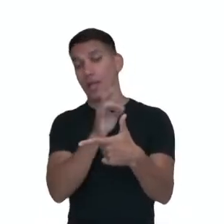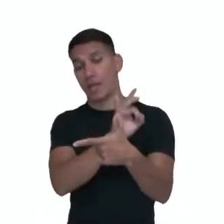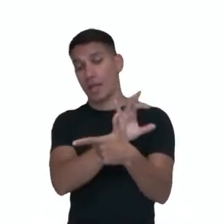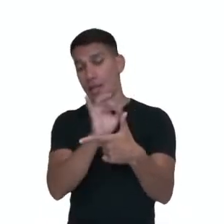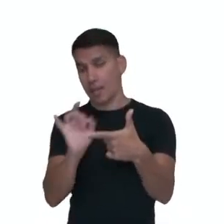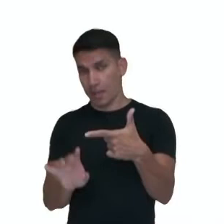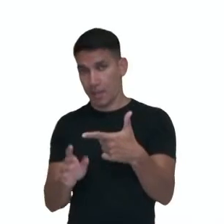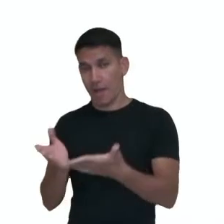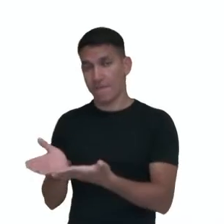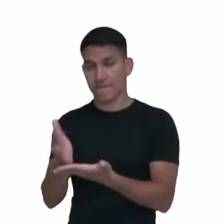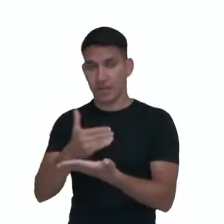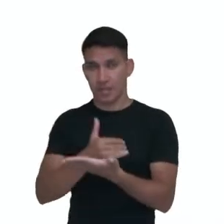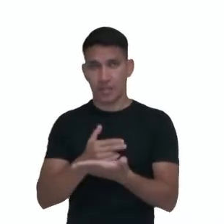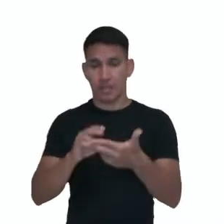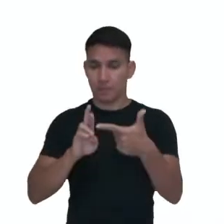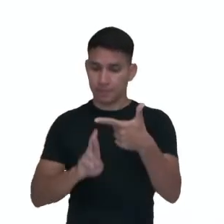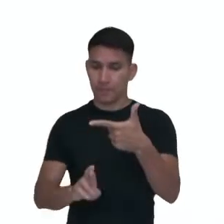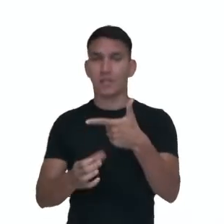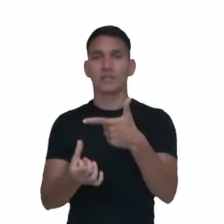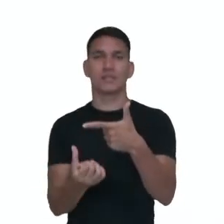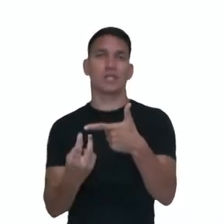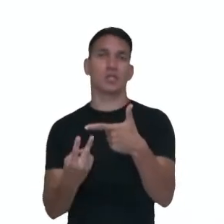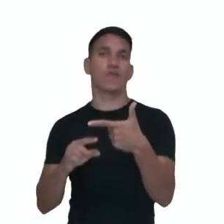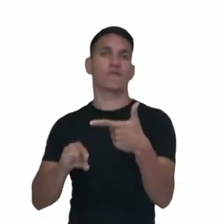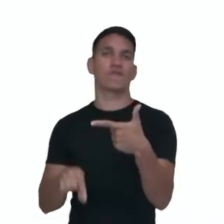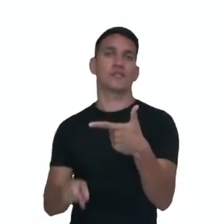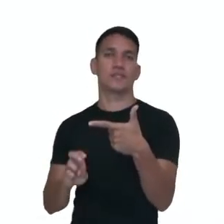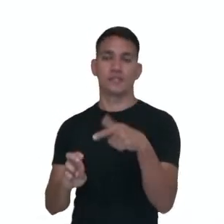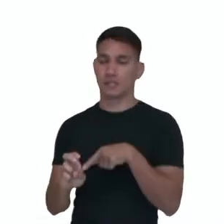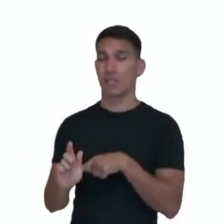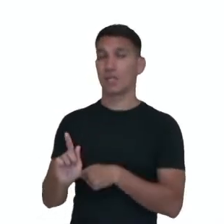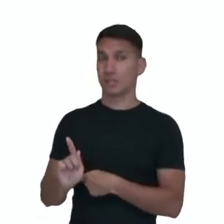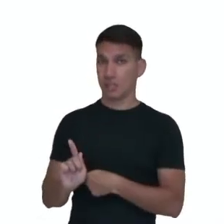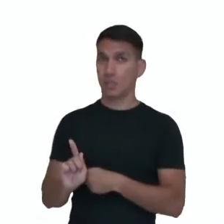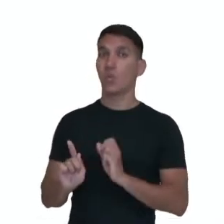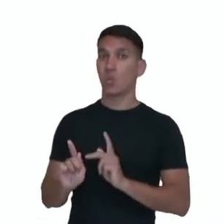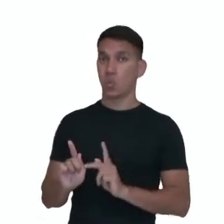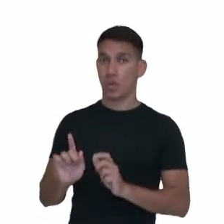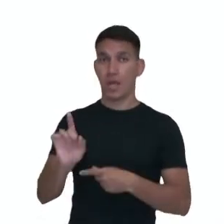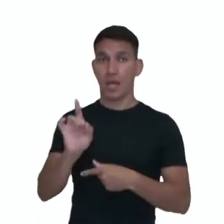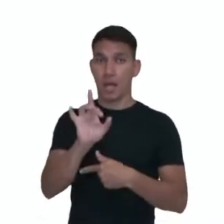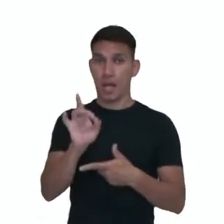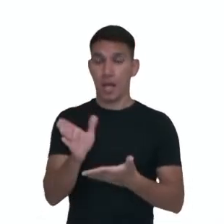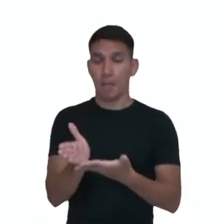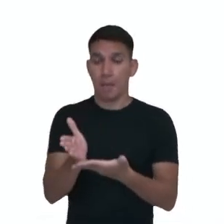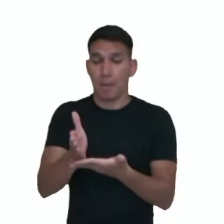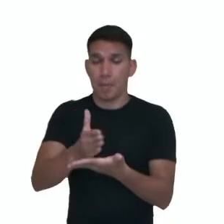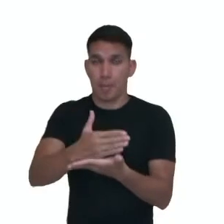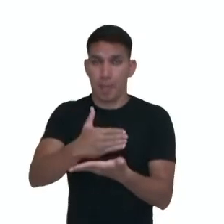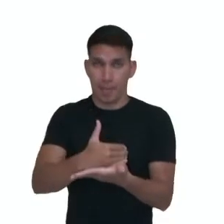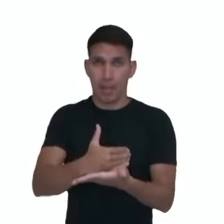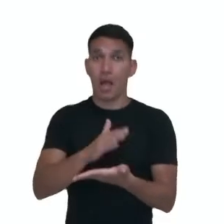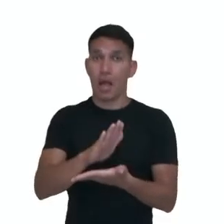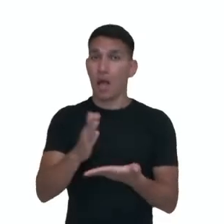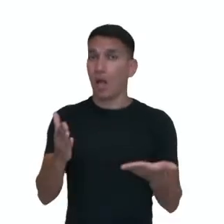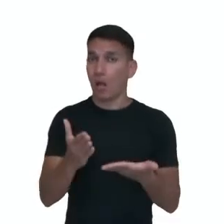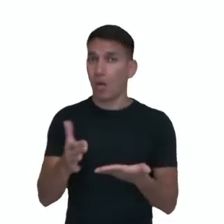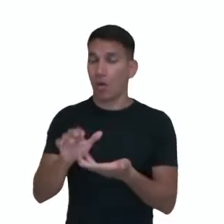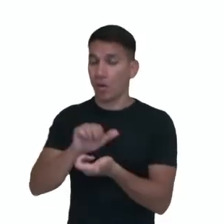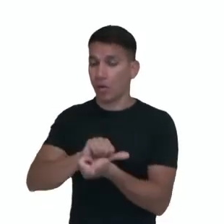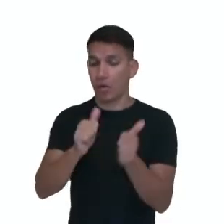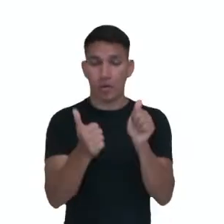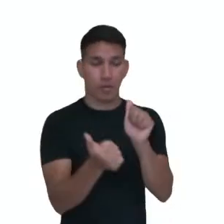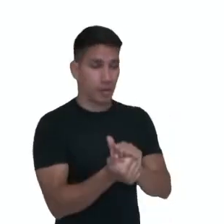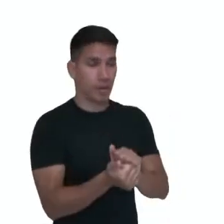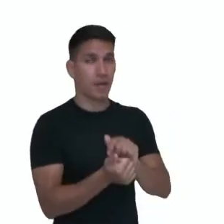Então, 500 dividido por 8, 62,5 gramas tem cada fatia dessa pizza. Agora vamos converter as